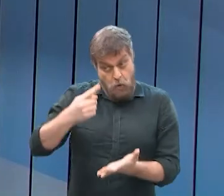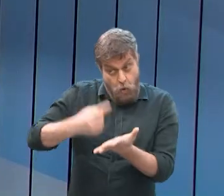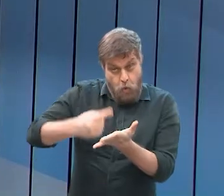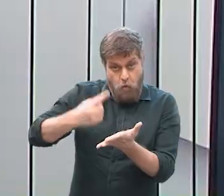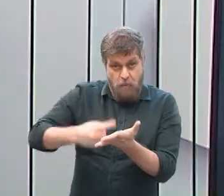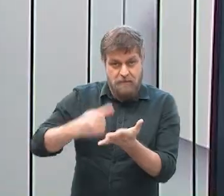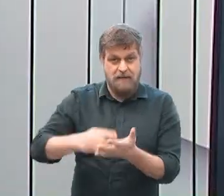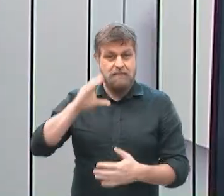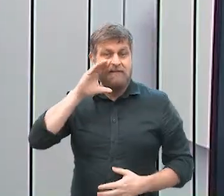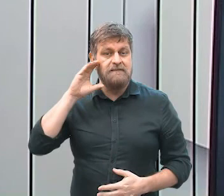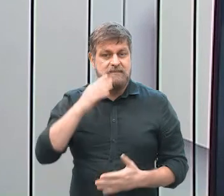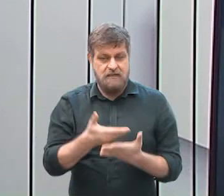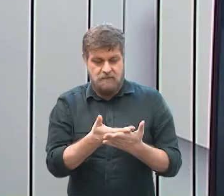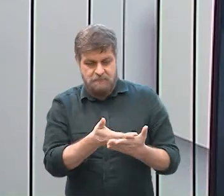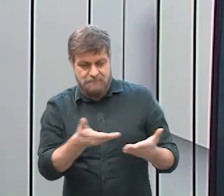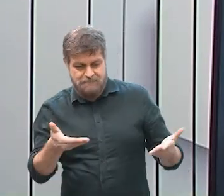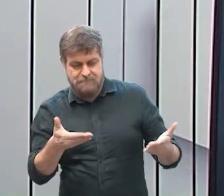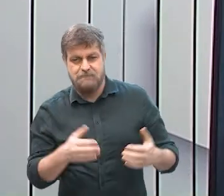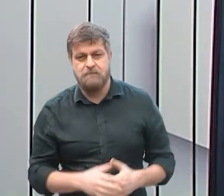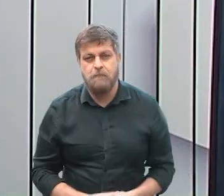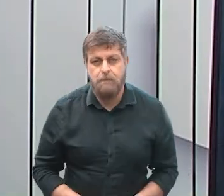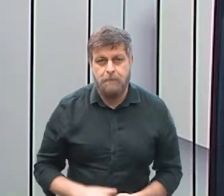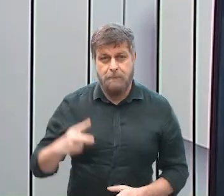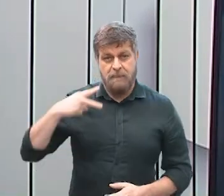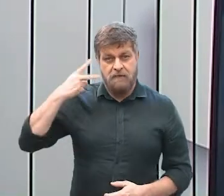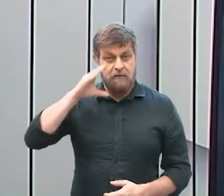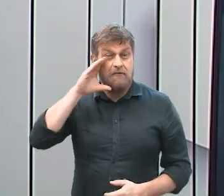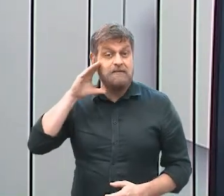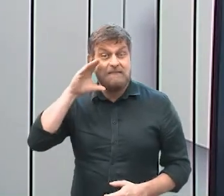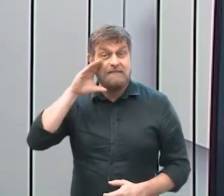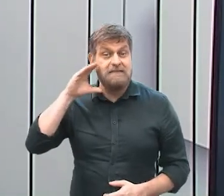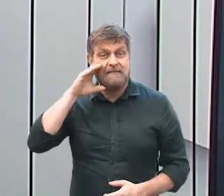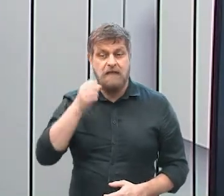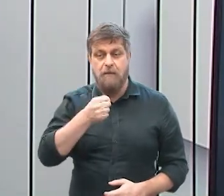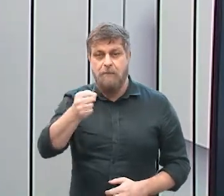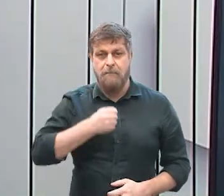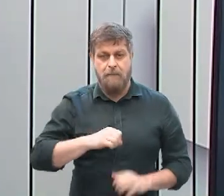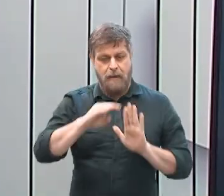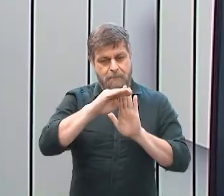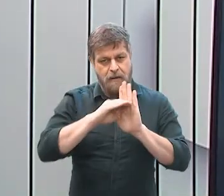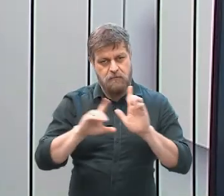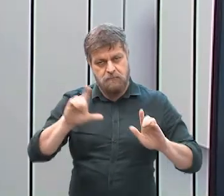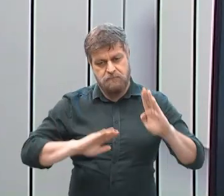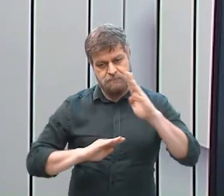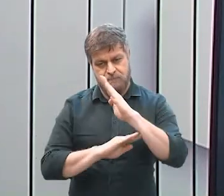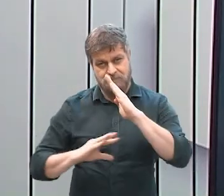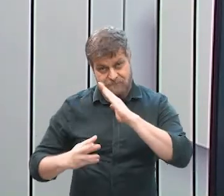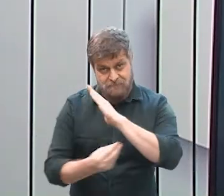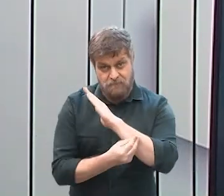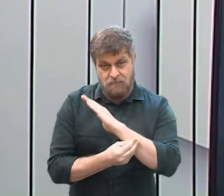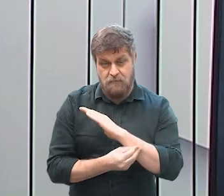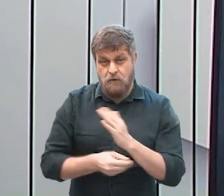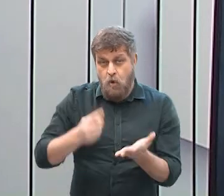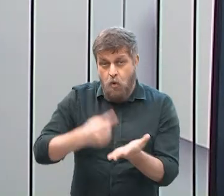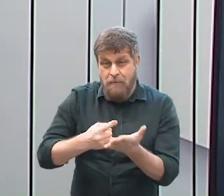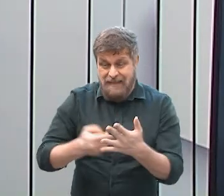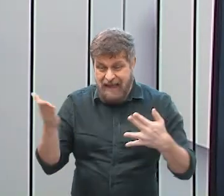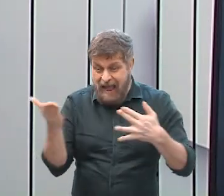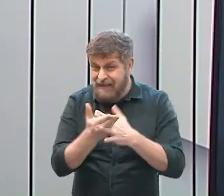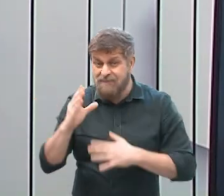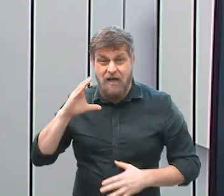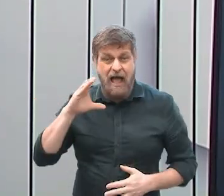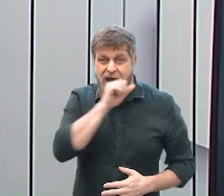então, cirilo.com.br, vereador Luiz Cirilo participando aqui do Em Pauta. Vamos fazer o seguinte agora?